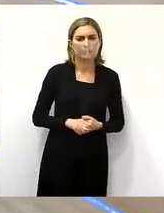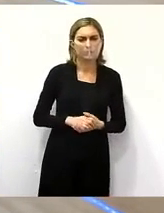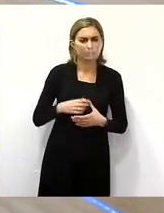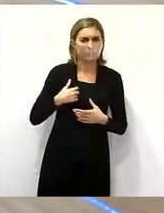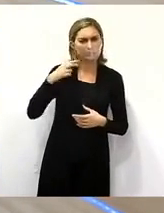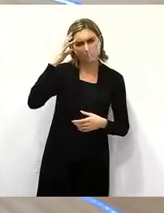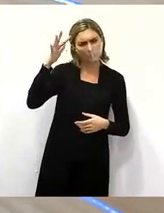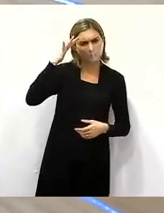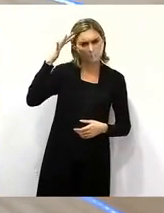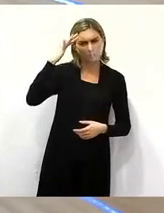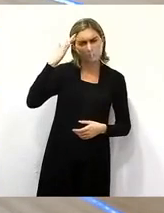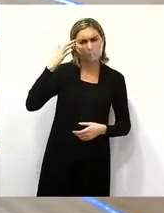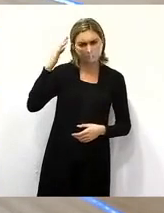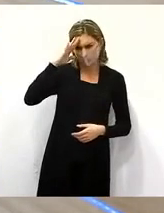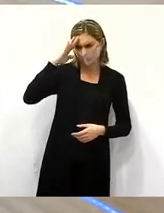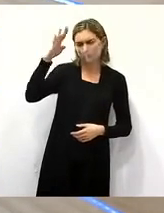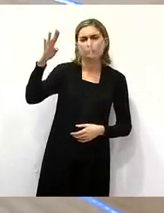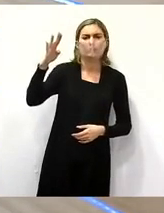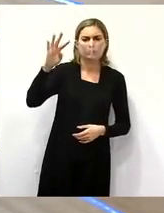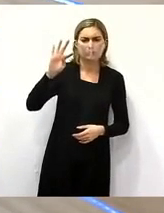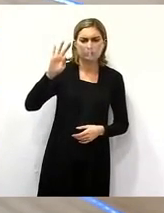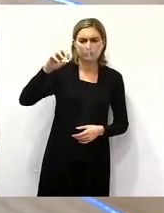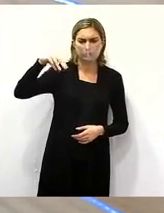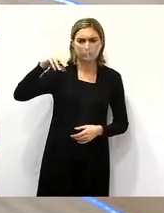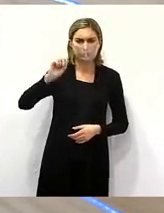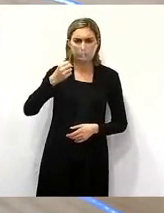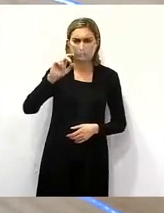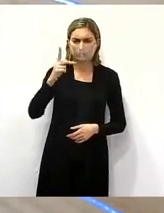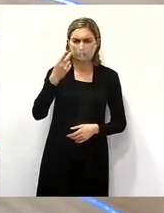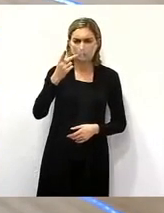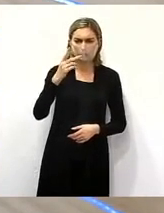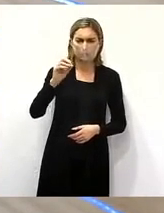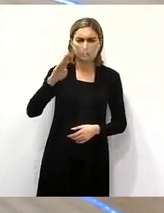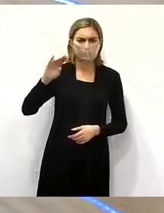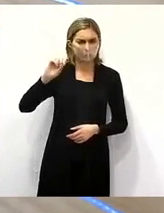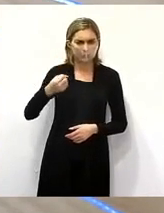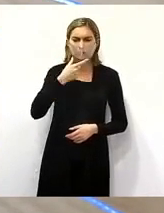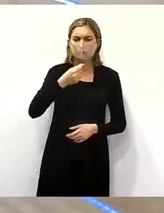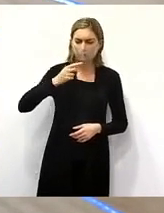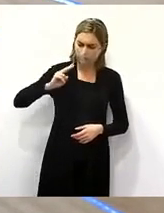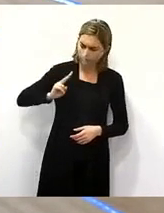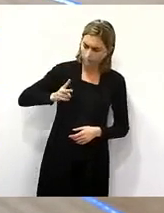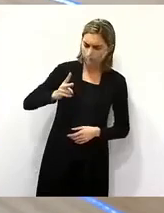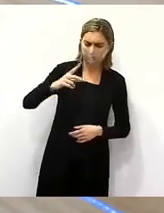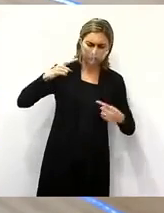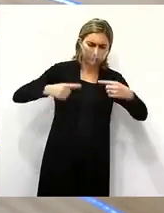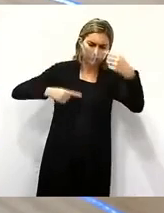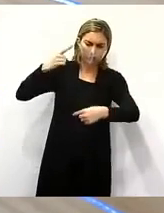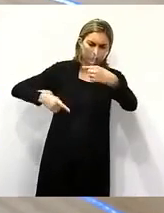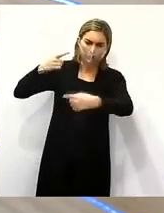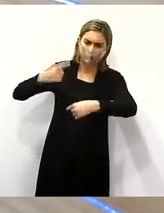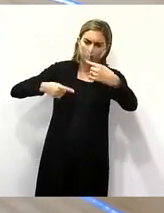o pensamento fundamental de Thomas Hobbes é que os homens estão em constantes conflitos